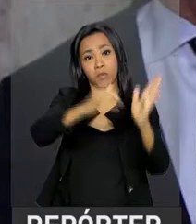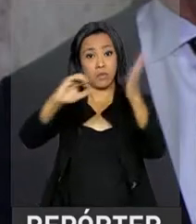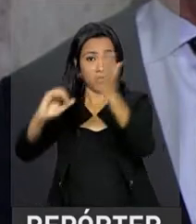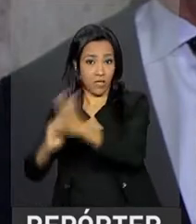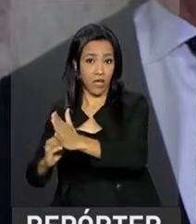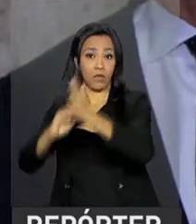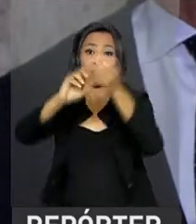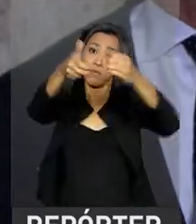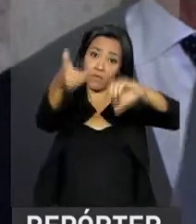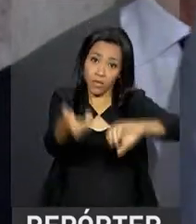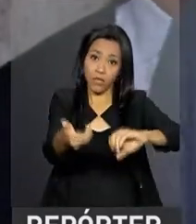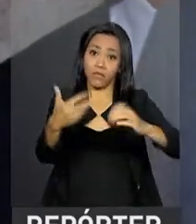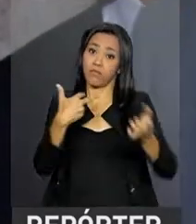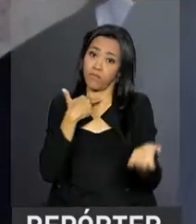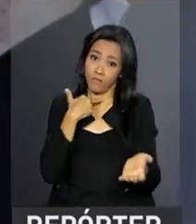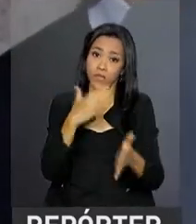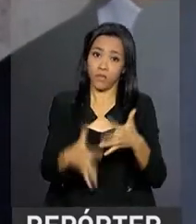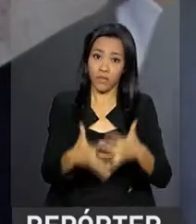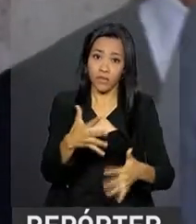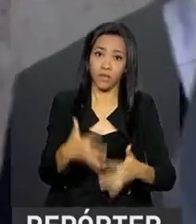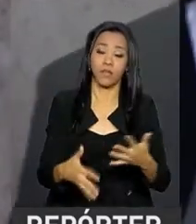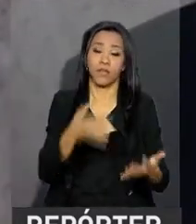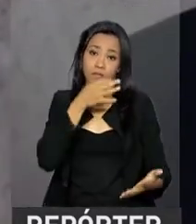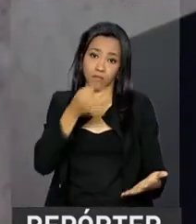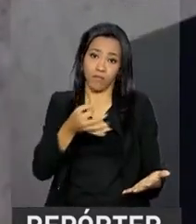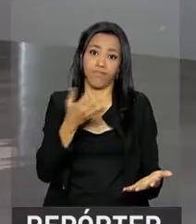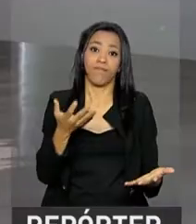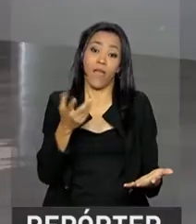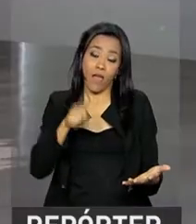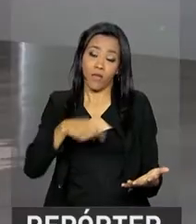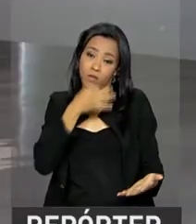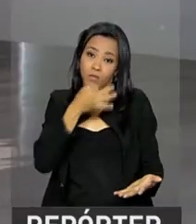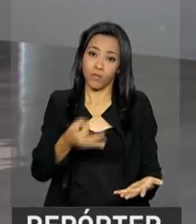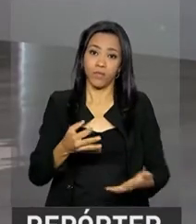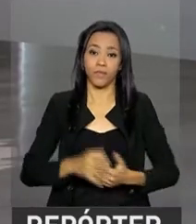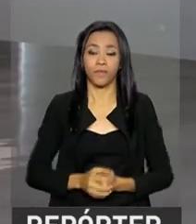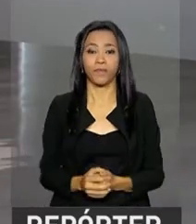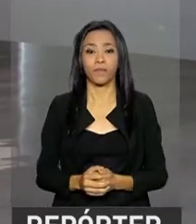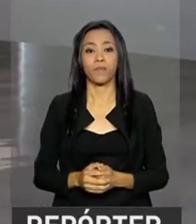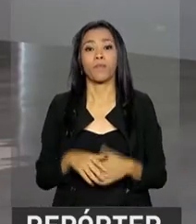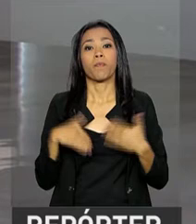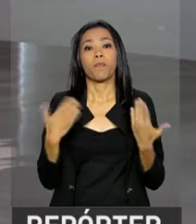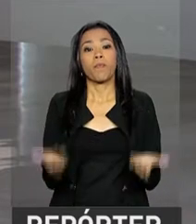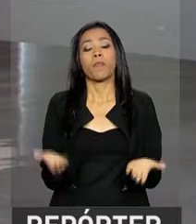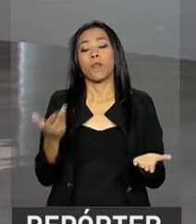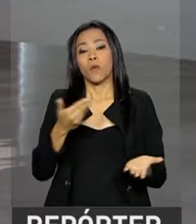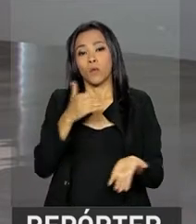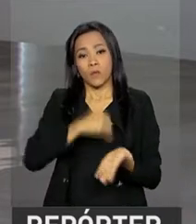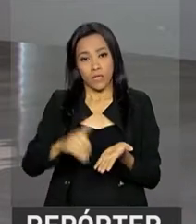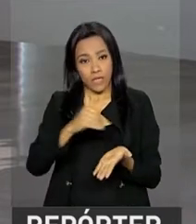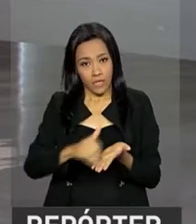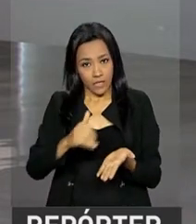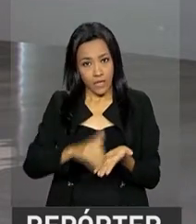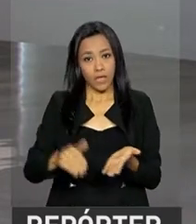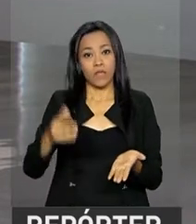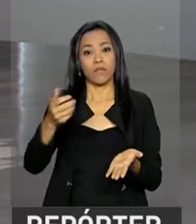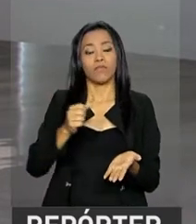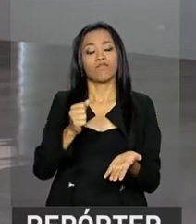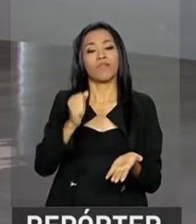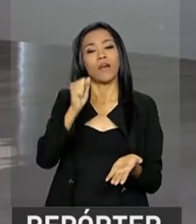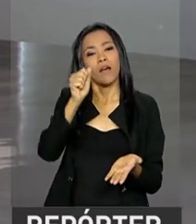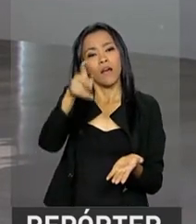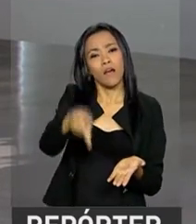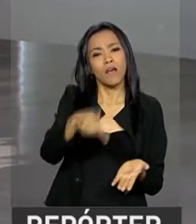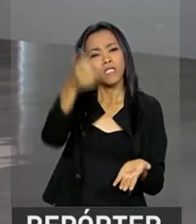essa é a nossa é a nossa posição o secretário da presidência marcelo caetano explicou que há